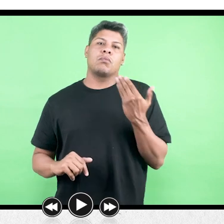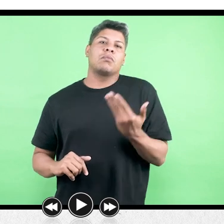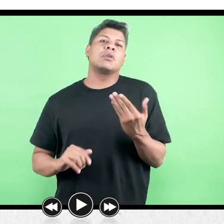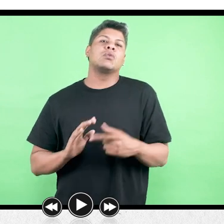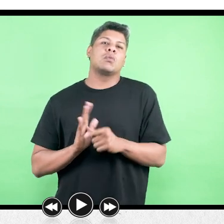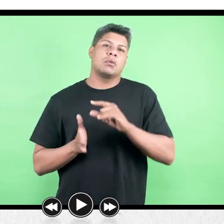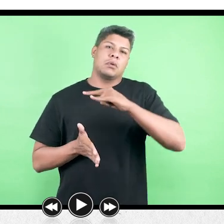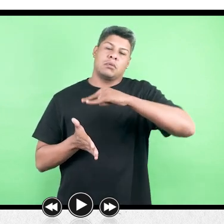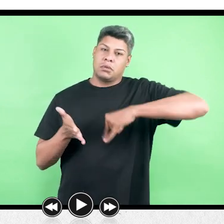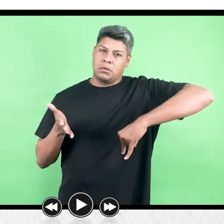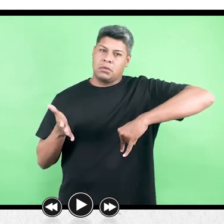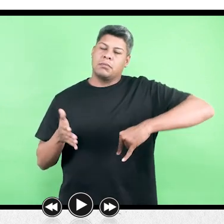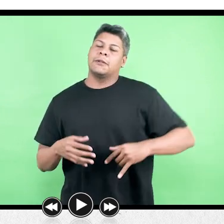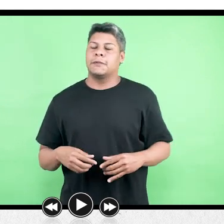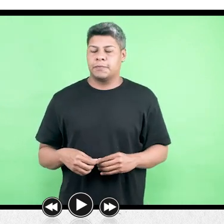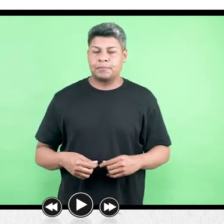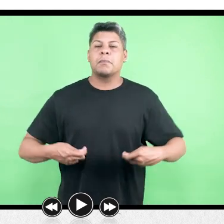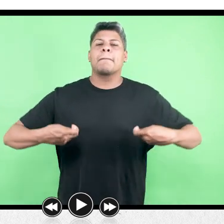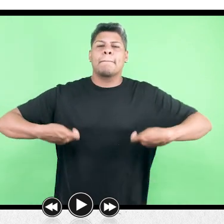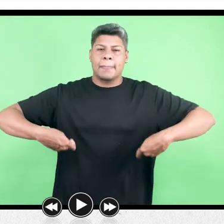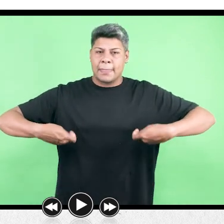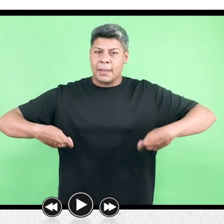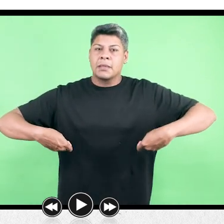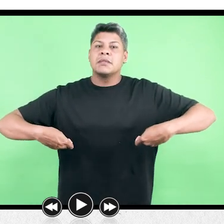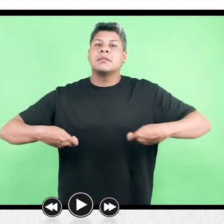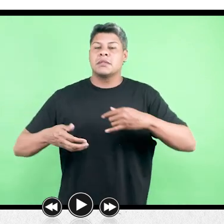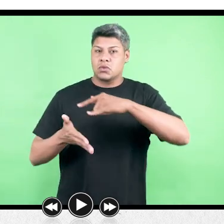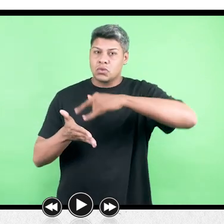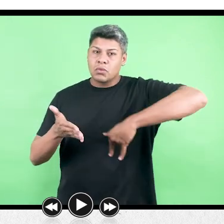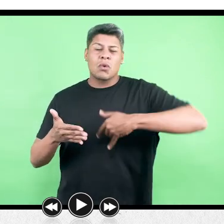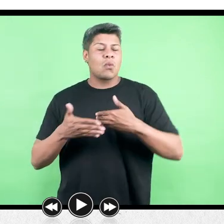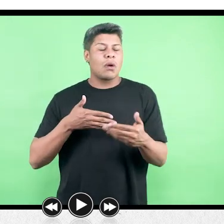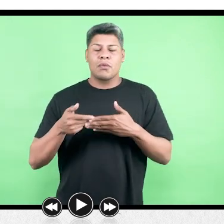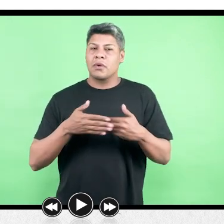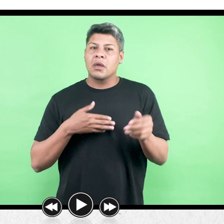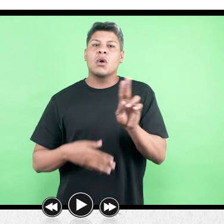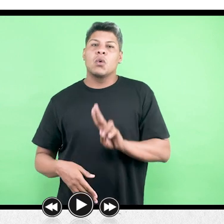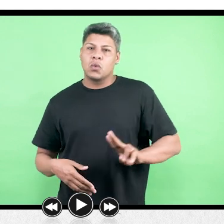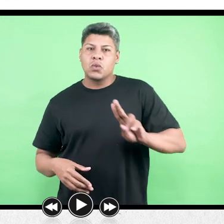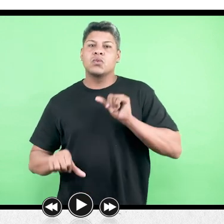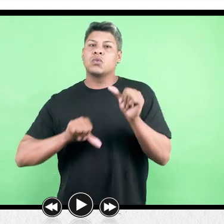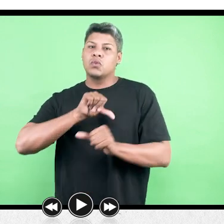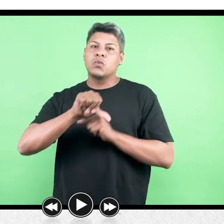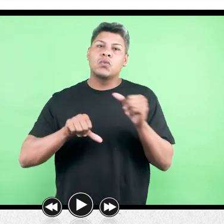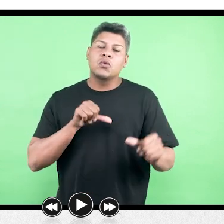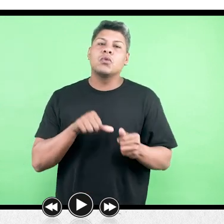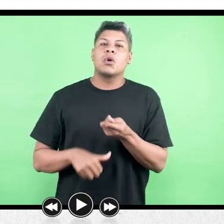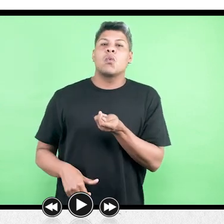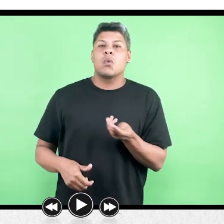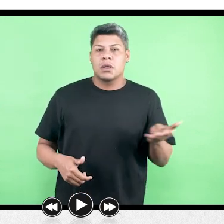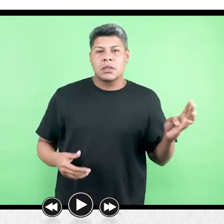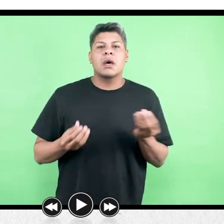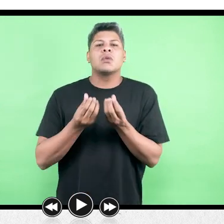outorga. É necessária esta licença para qualquer uso que vá alterar esse regime de fluxo e quantidade e